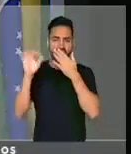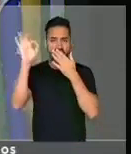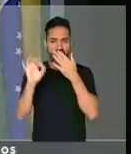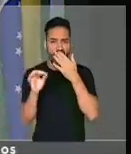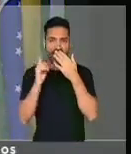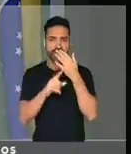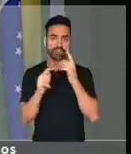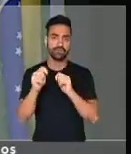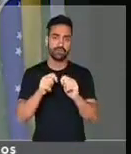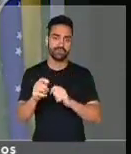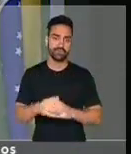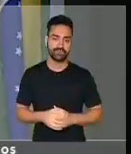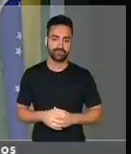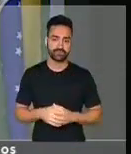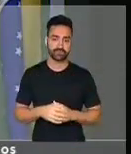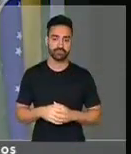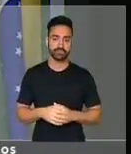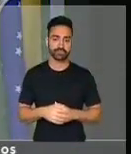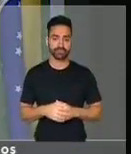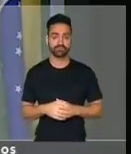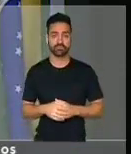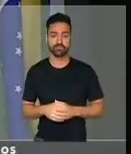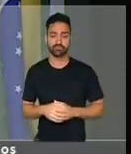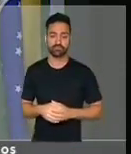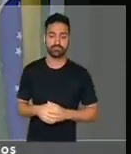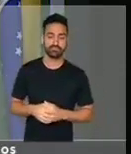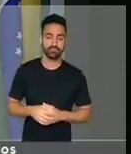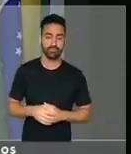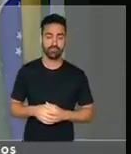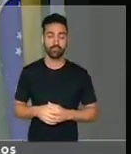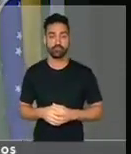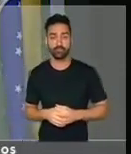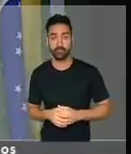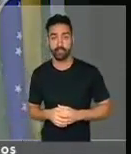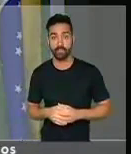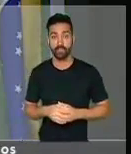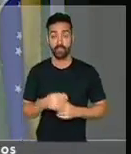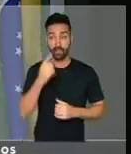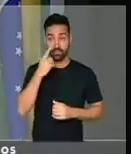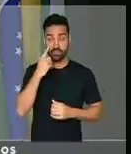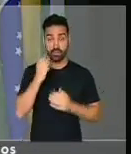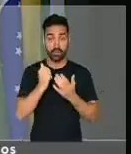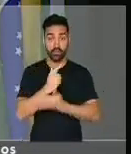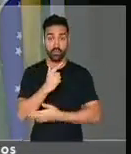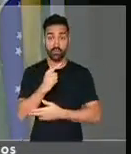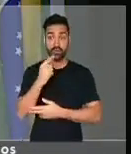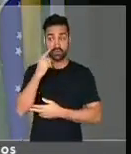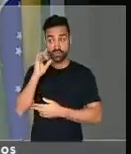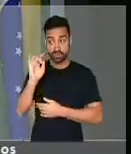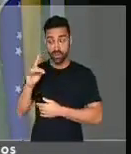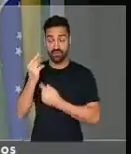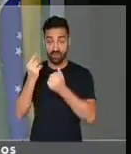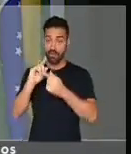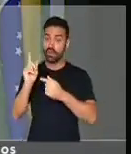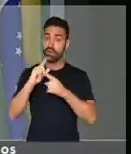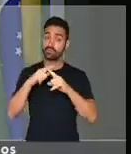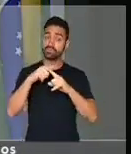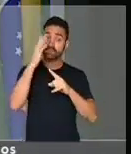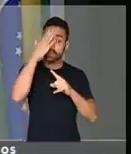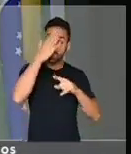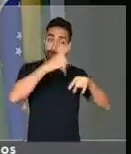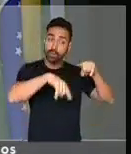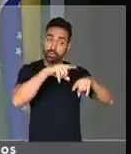nas compras. Claro, quando você vê a compra, você não pode olhar só o preço, tem que ver a